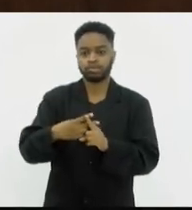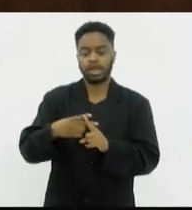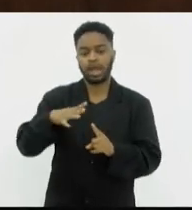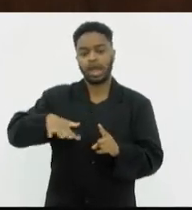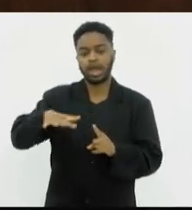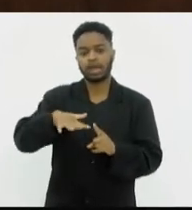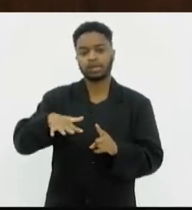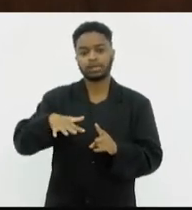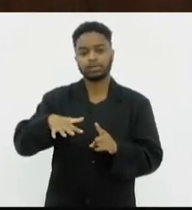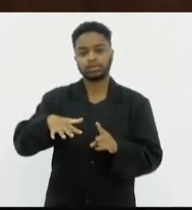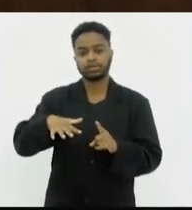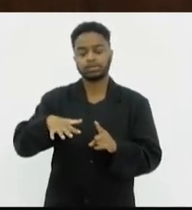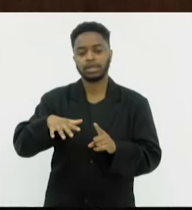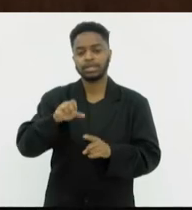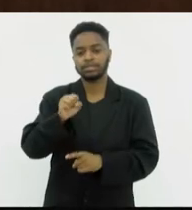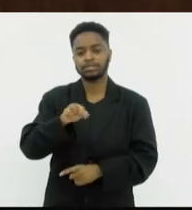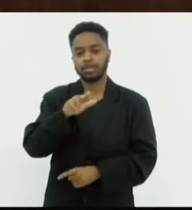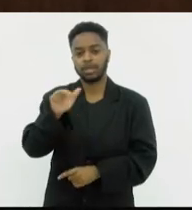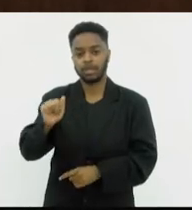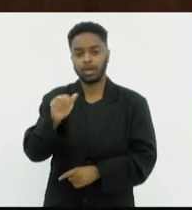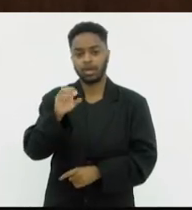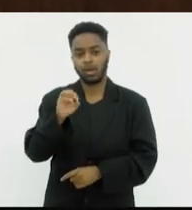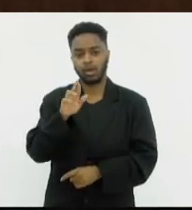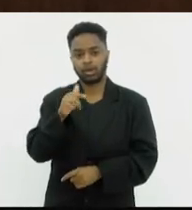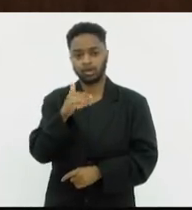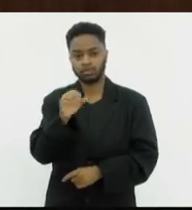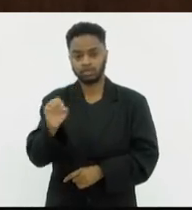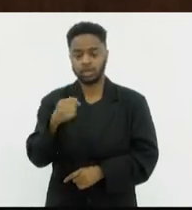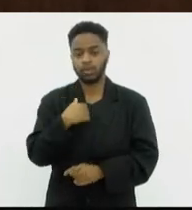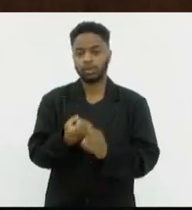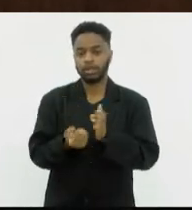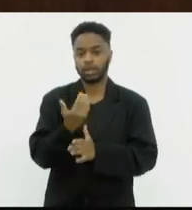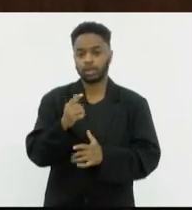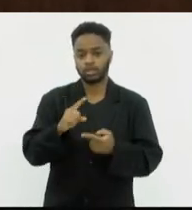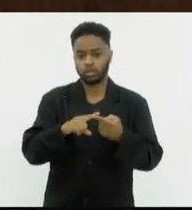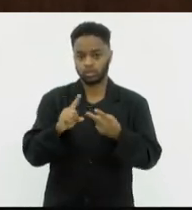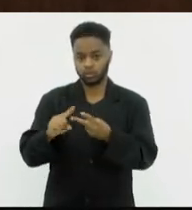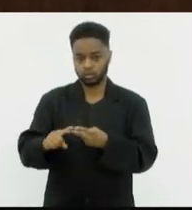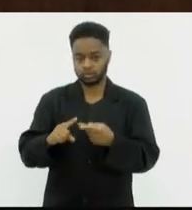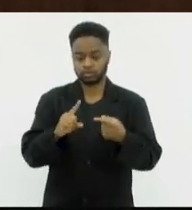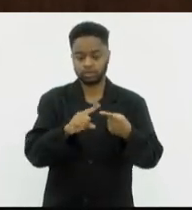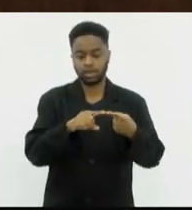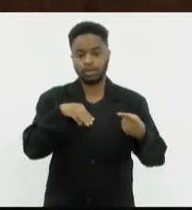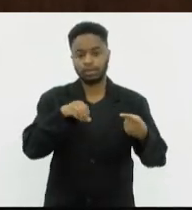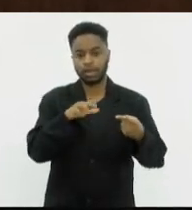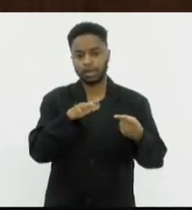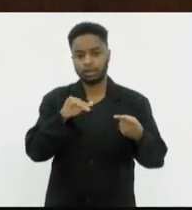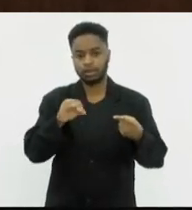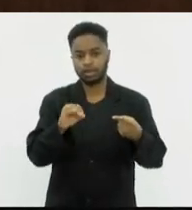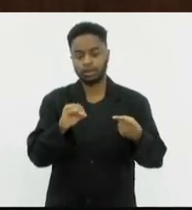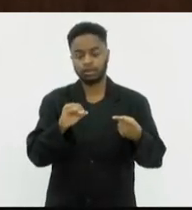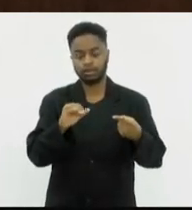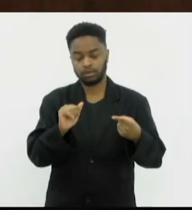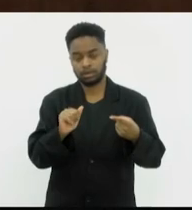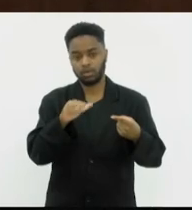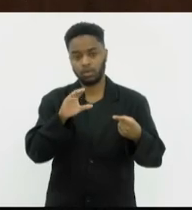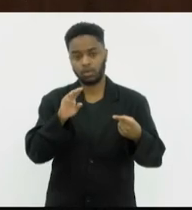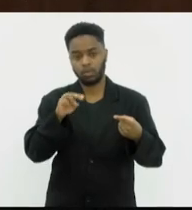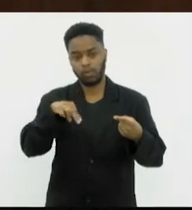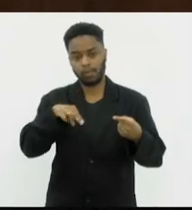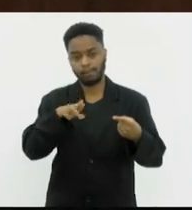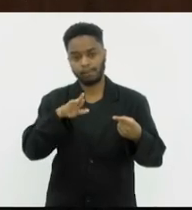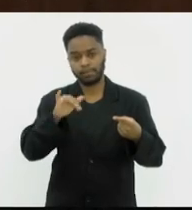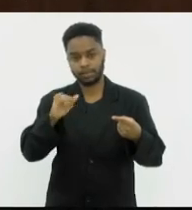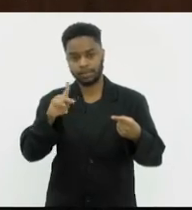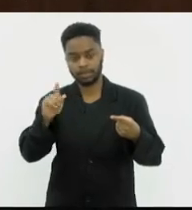quando eu era ministro. Criei duas unidades em Petrópolis, recentemente, a Mona Maria Cumprida, que pega alguns